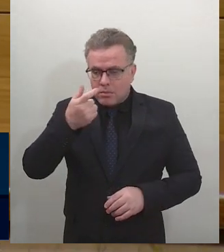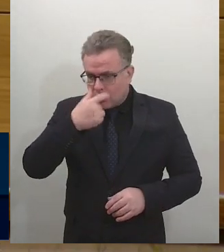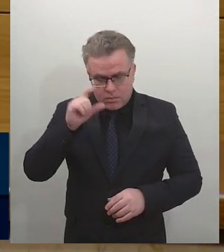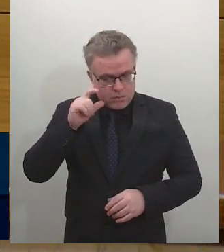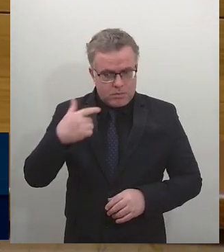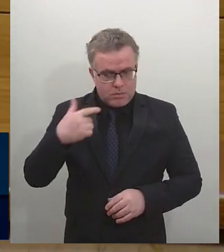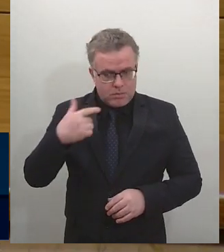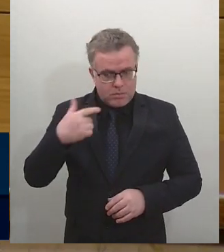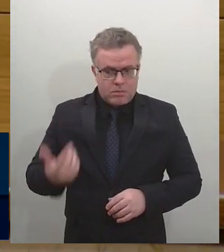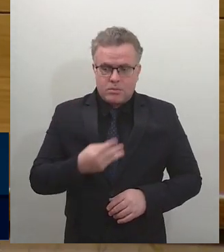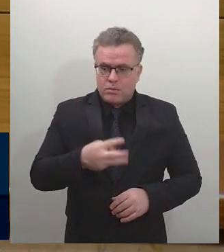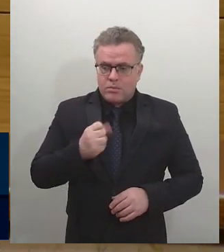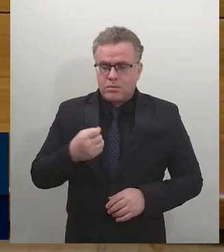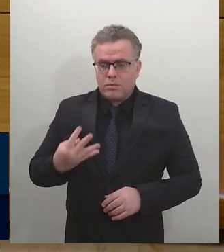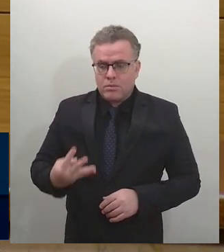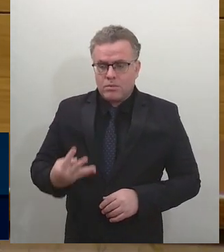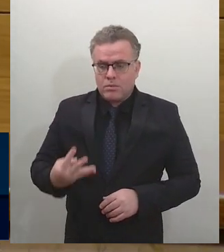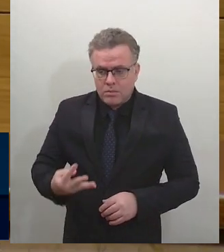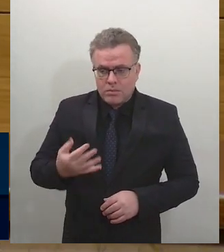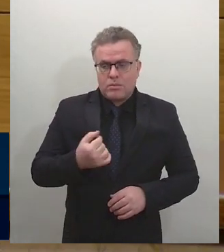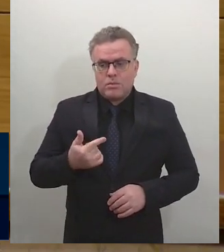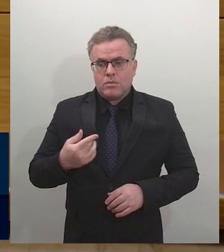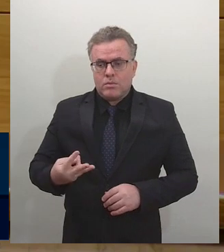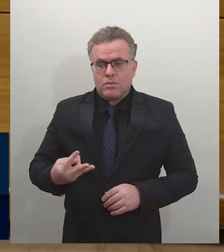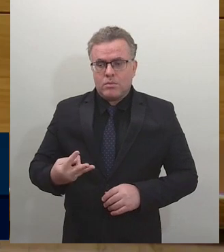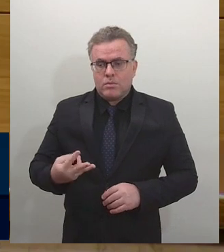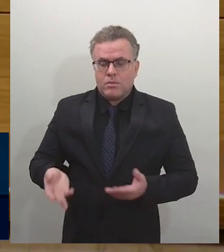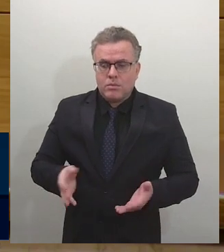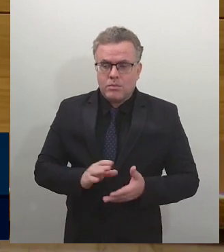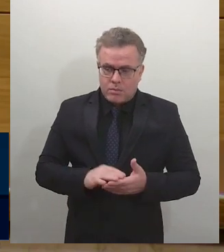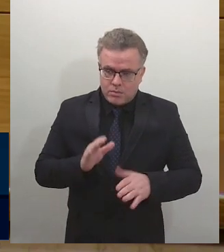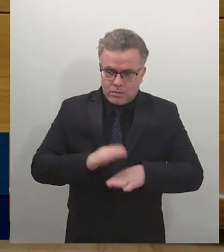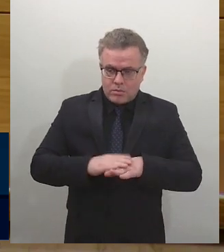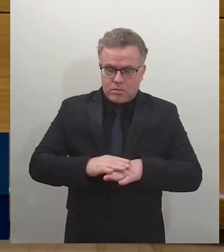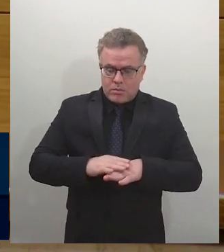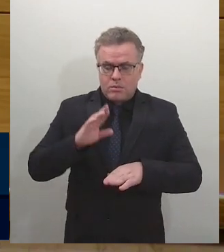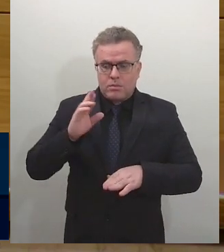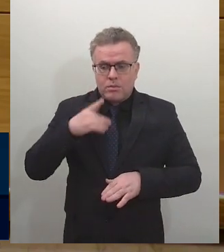384/2023, autoria, deputado doutor Samuel. Indicações de número